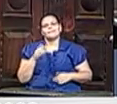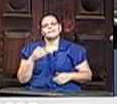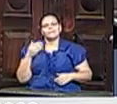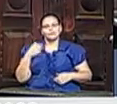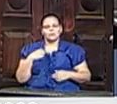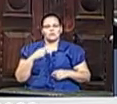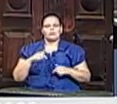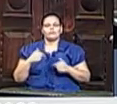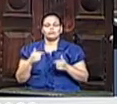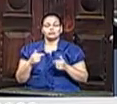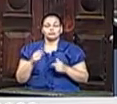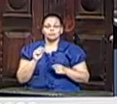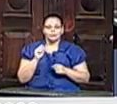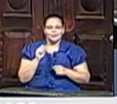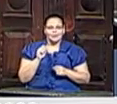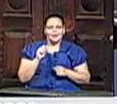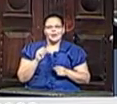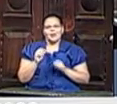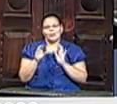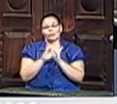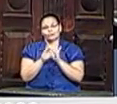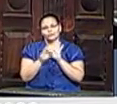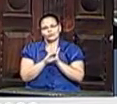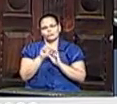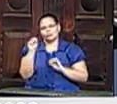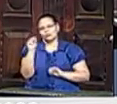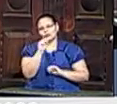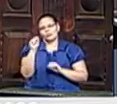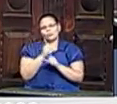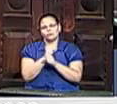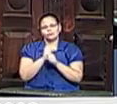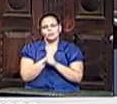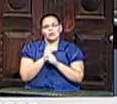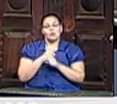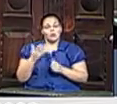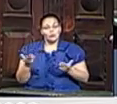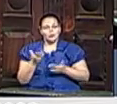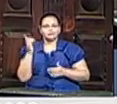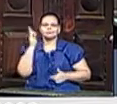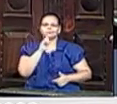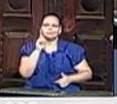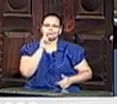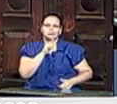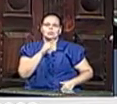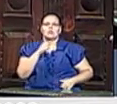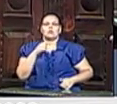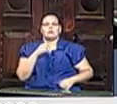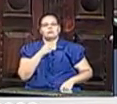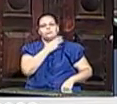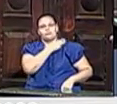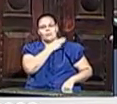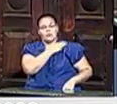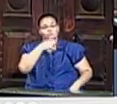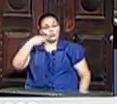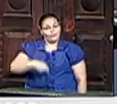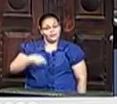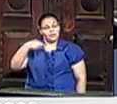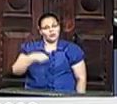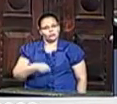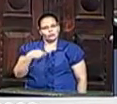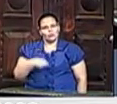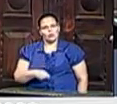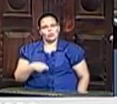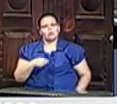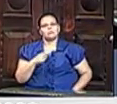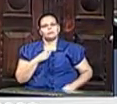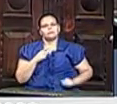96 reforçou a sinalização da Constituição de 88. Agora que nós conquistamos o ensino médio obrigatório, vem uma proposta de reforma